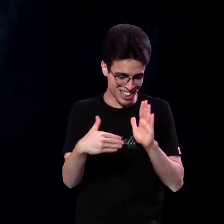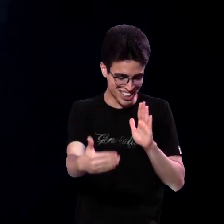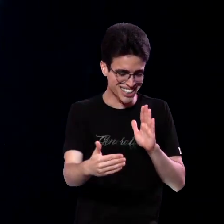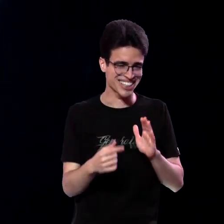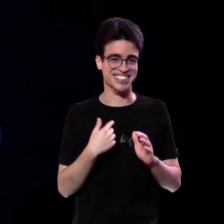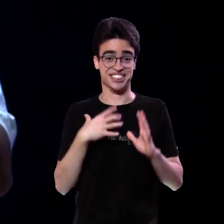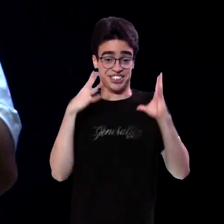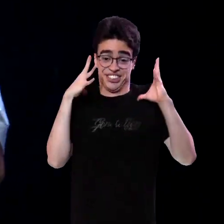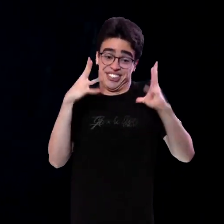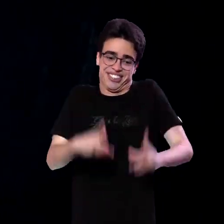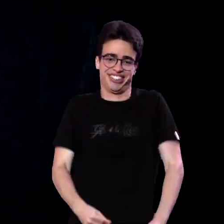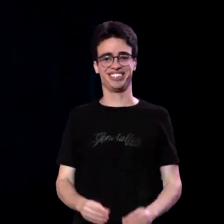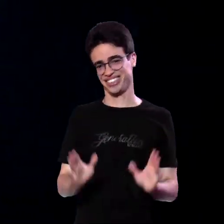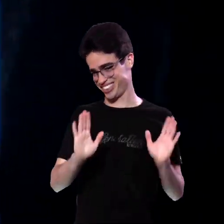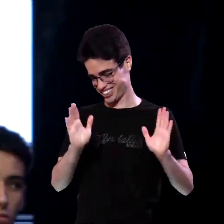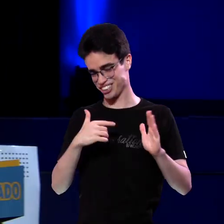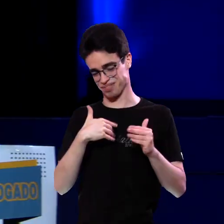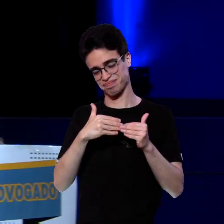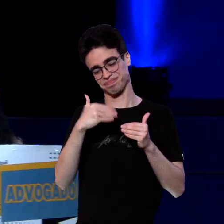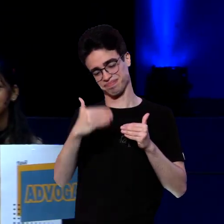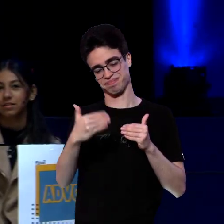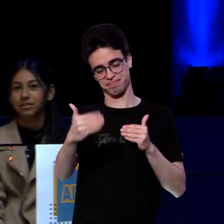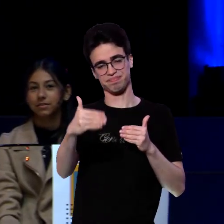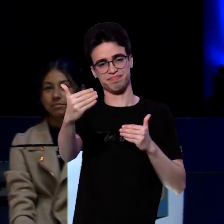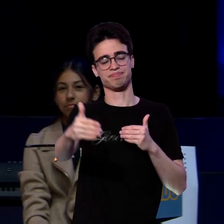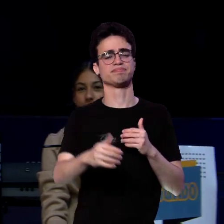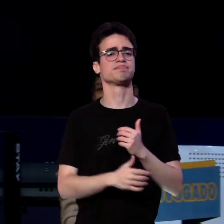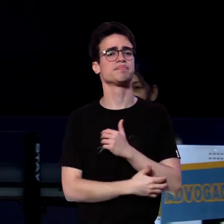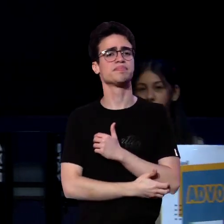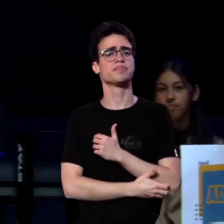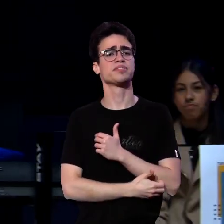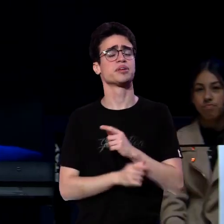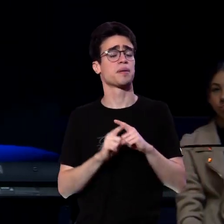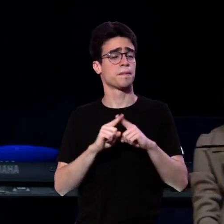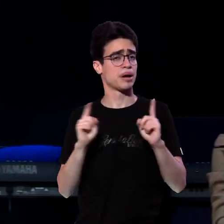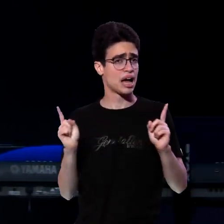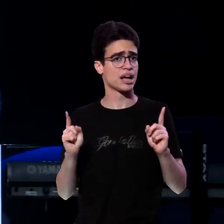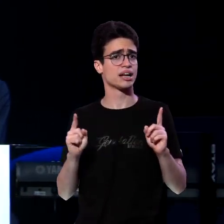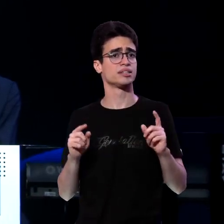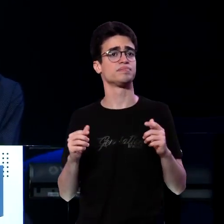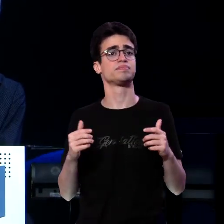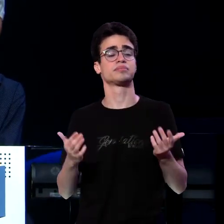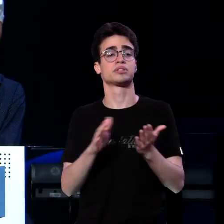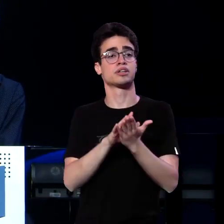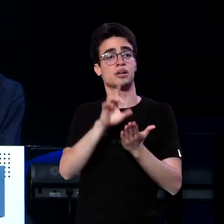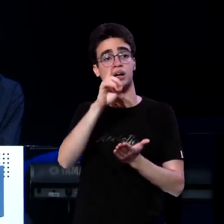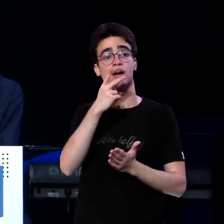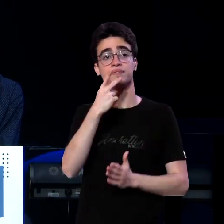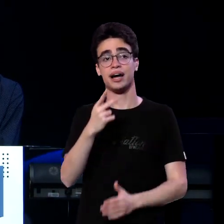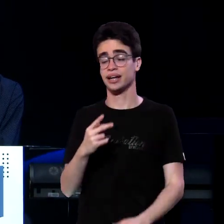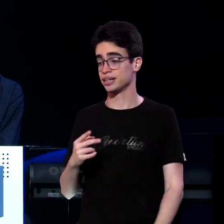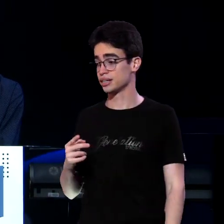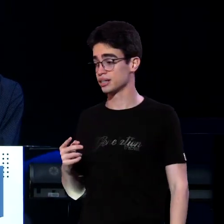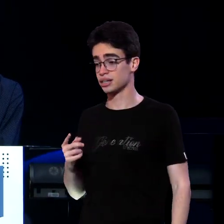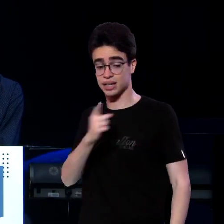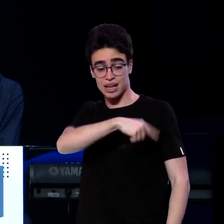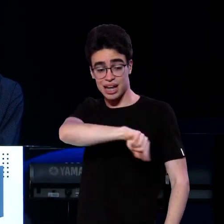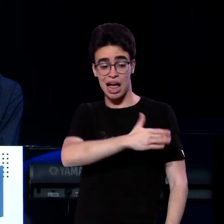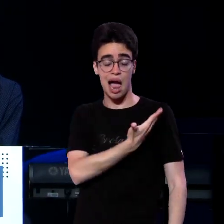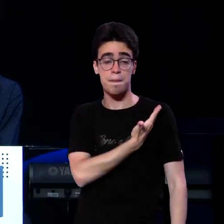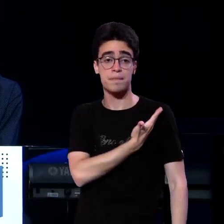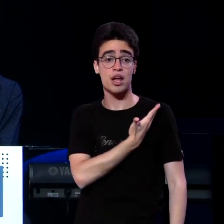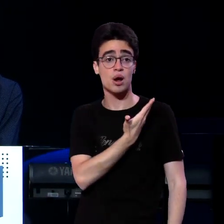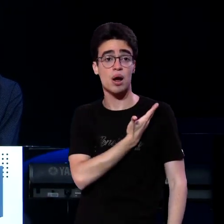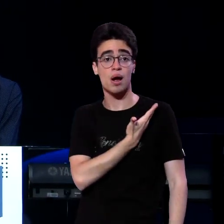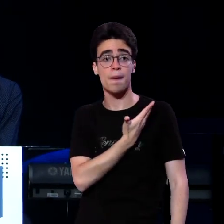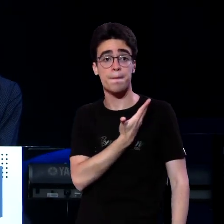Jó, porque não dá tempo, né, gente? Eu vou pular algumas partes. Mas a Bíblia diz que os amigos dele